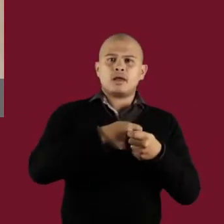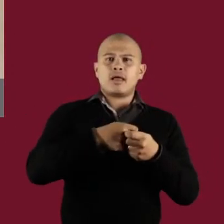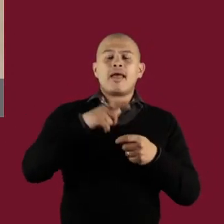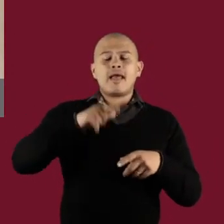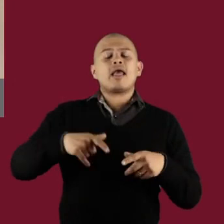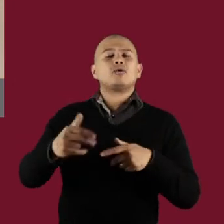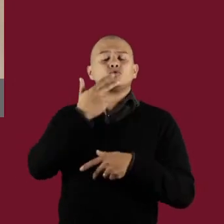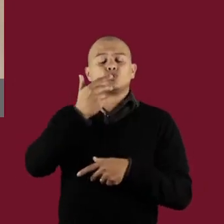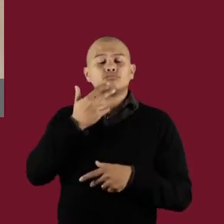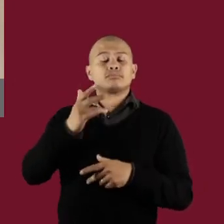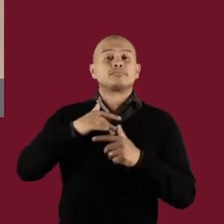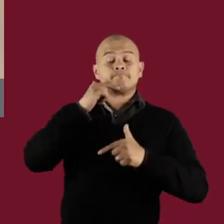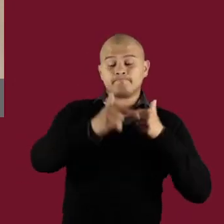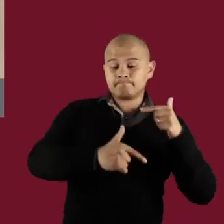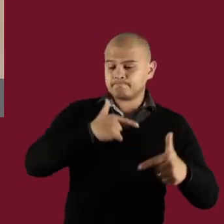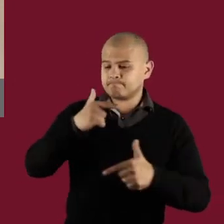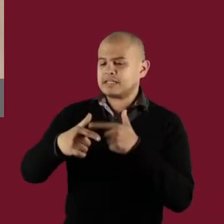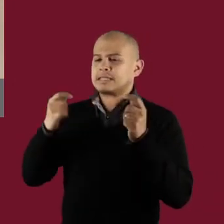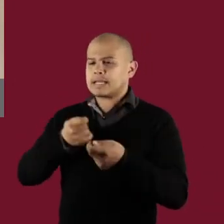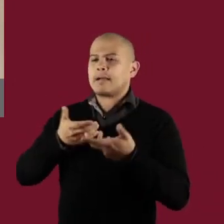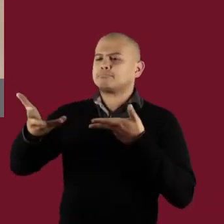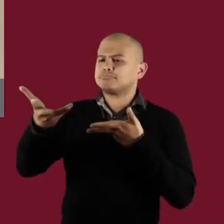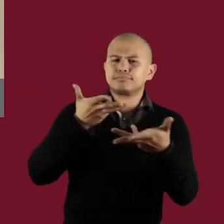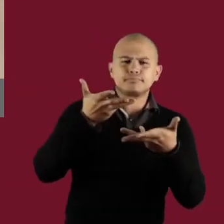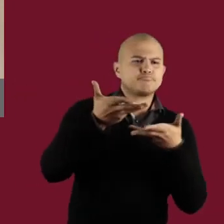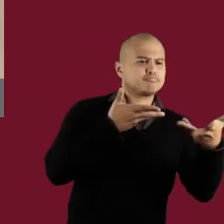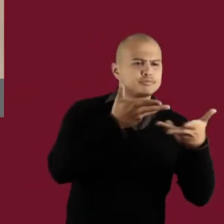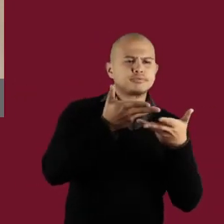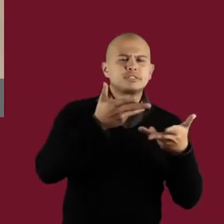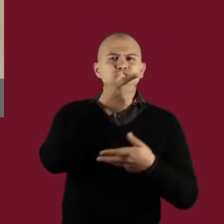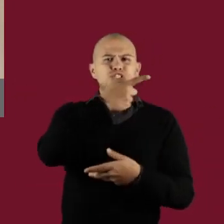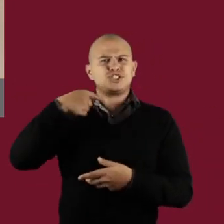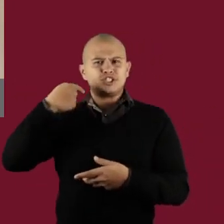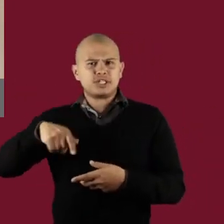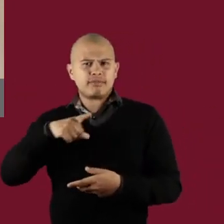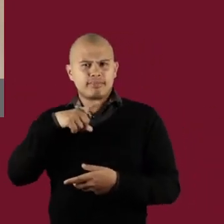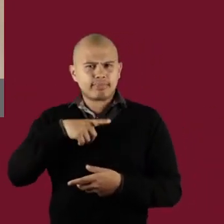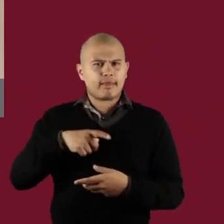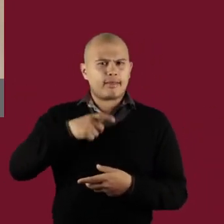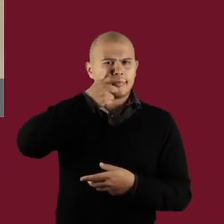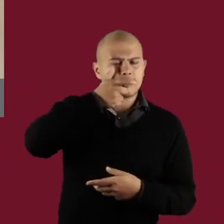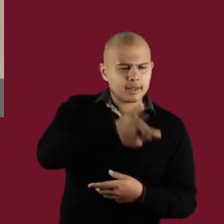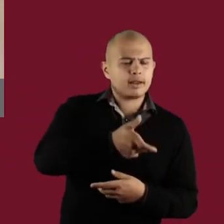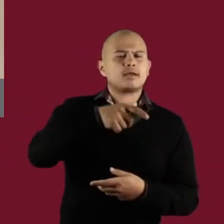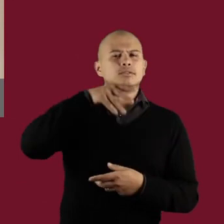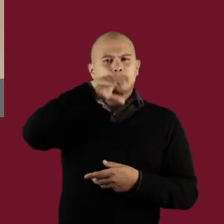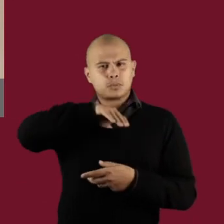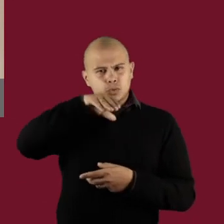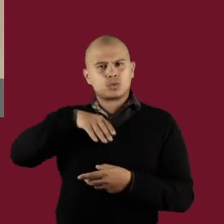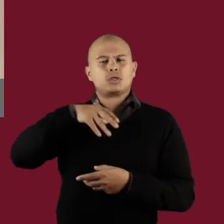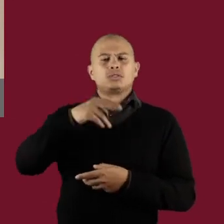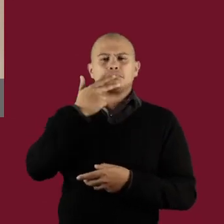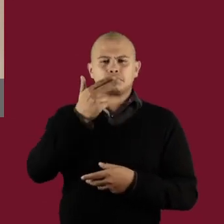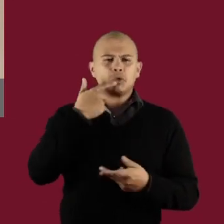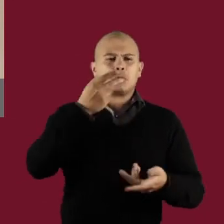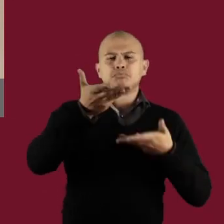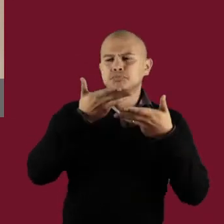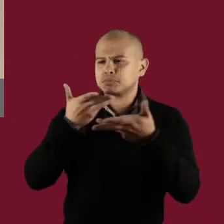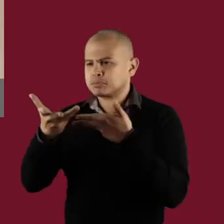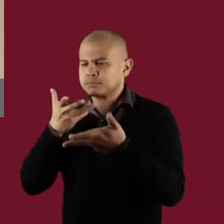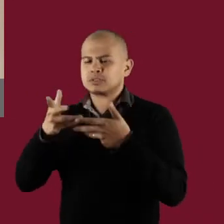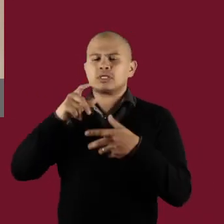permite negociações, né? A China tem um especial interesse pela língua portuguesa para os seus negócios em